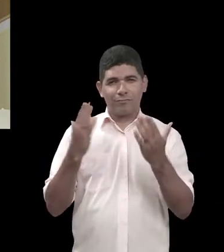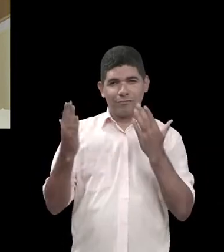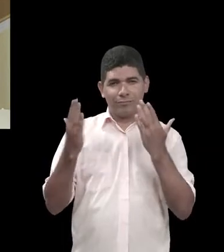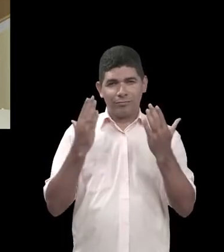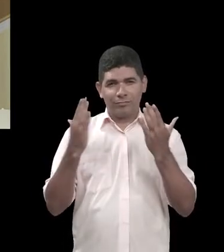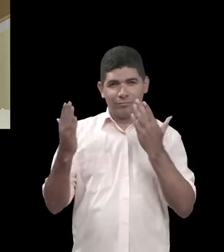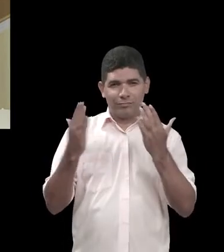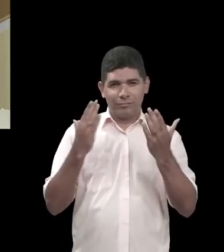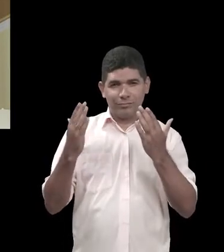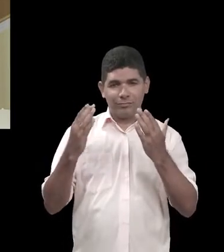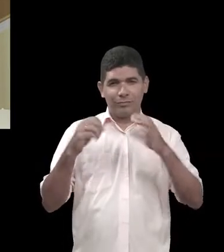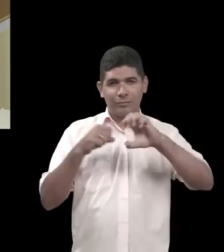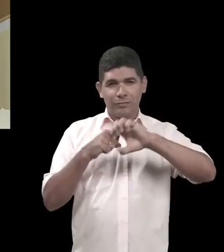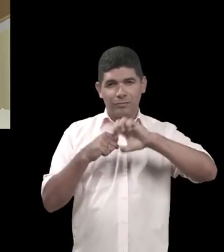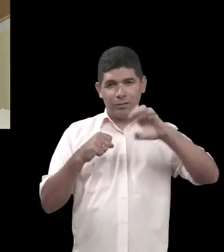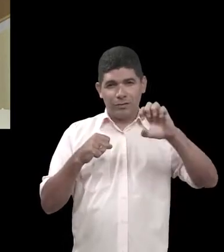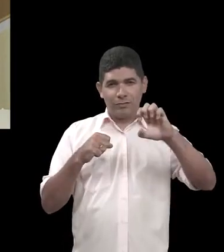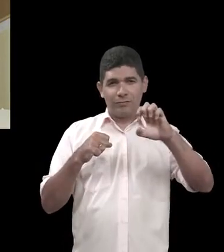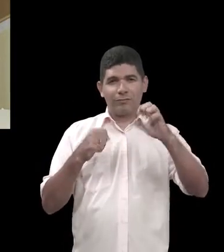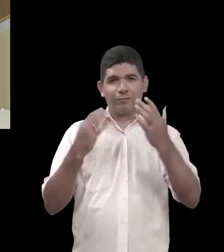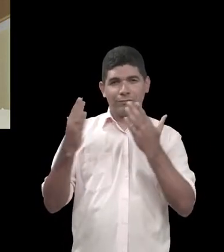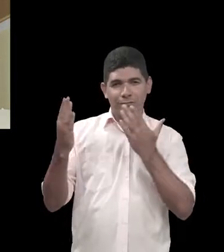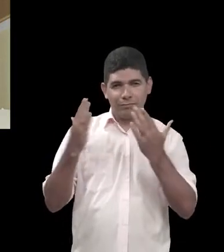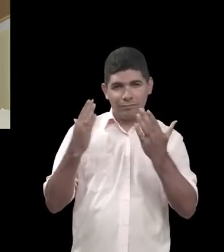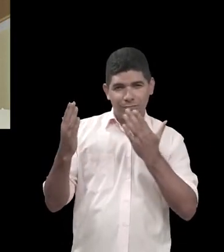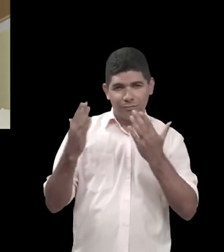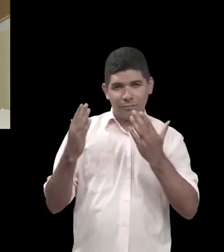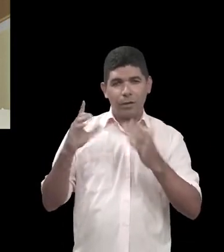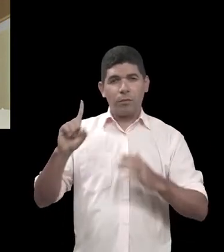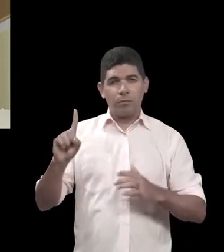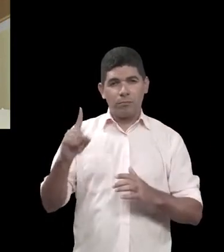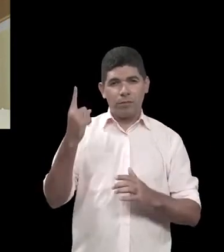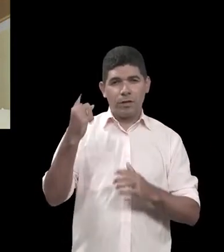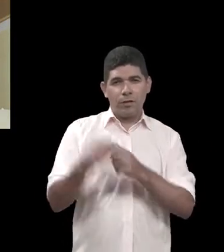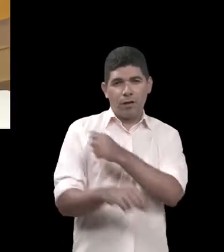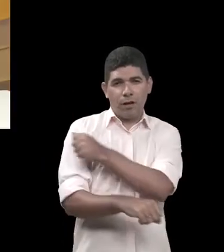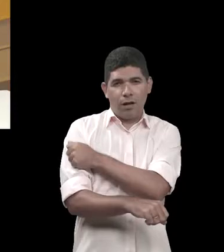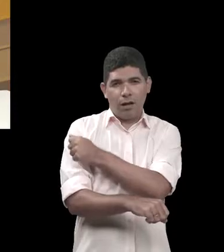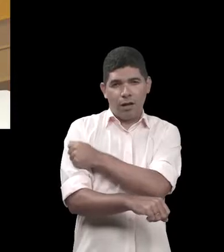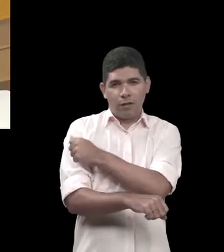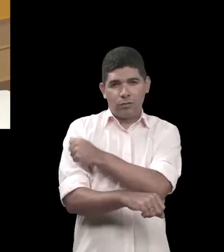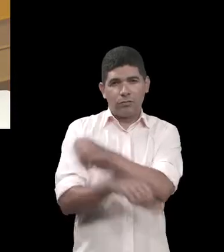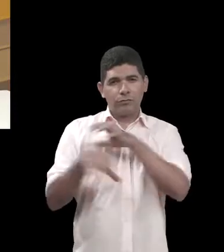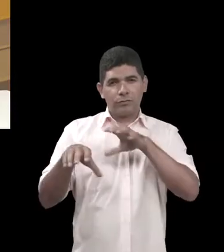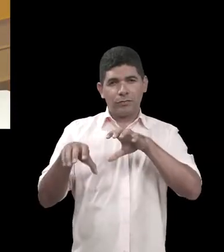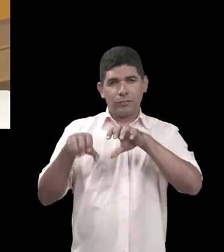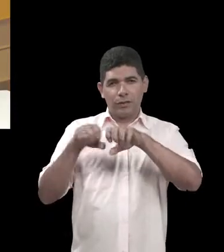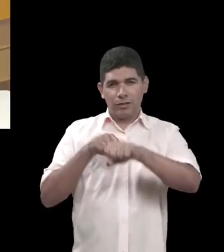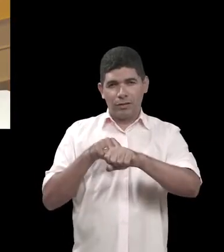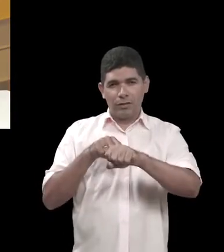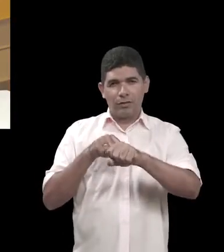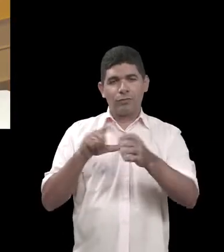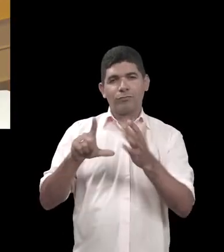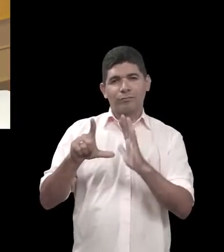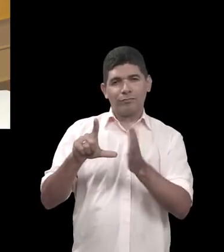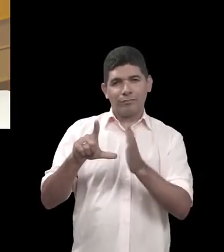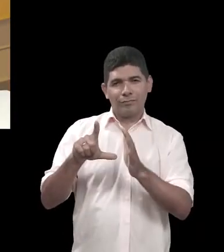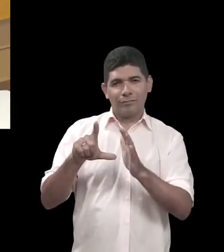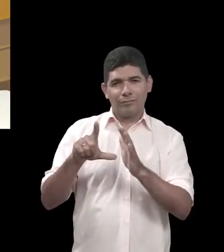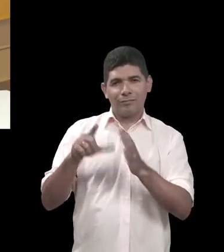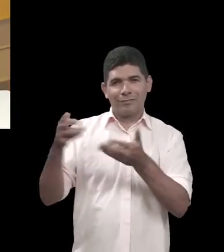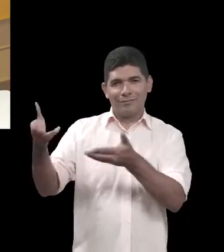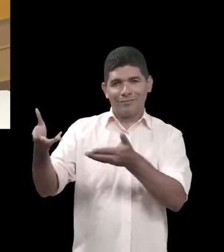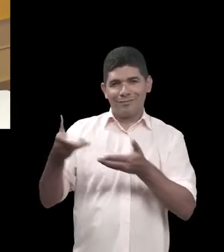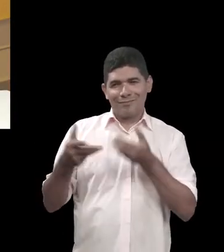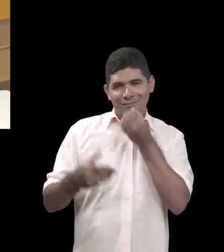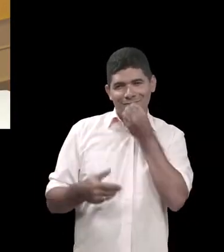Psicologia, tem especialização também na área e é o primeiro aluno justamente graduado neste curso da UFRN. Sejam bem-vindos